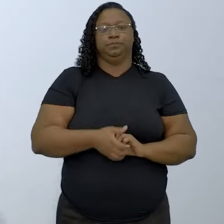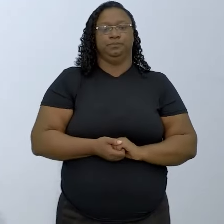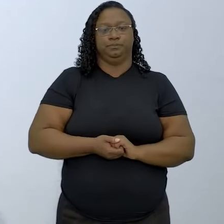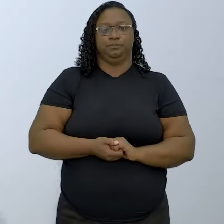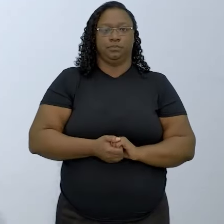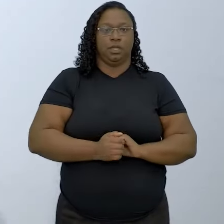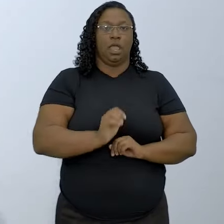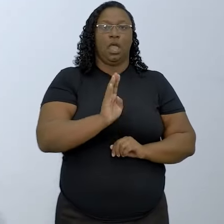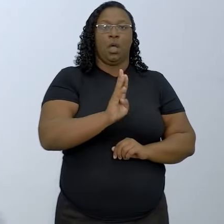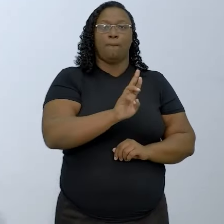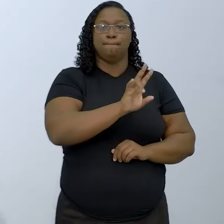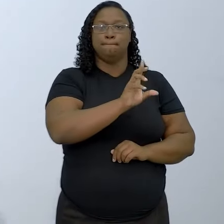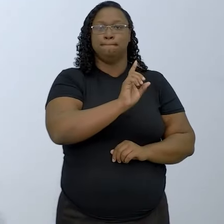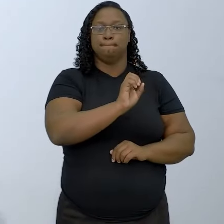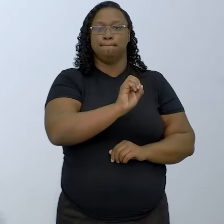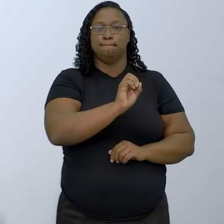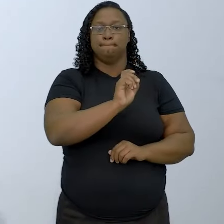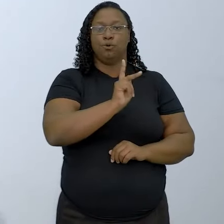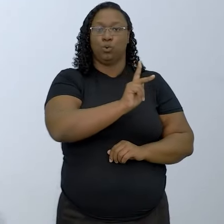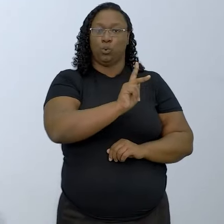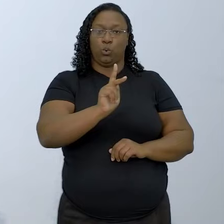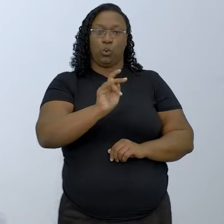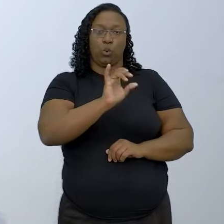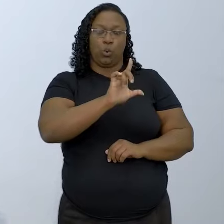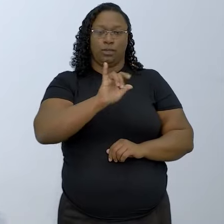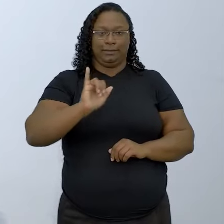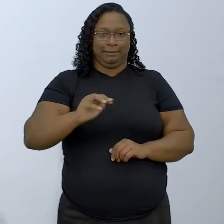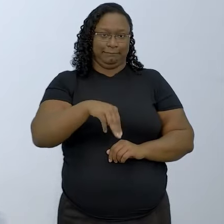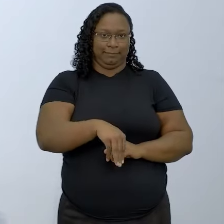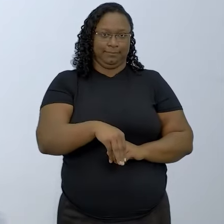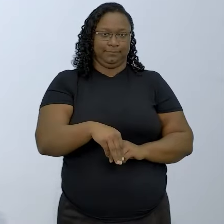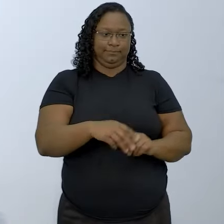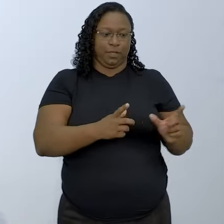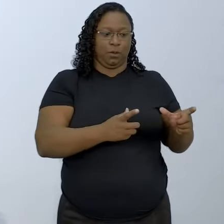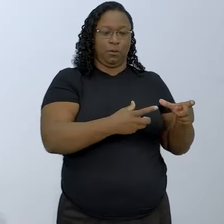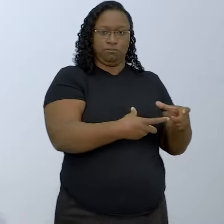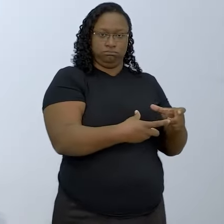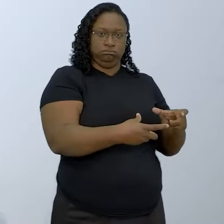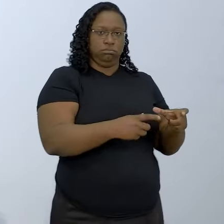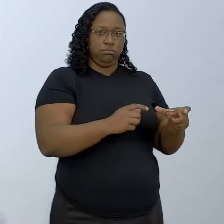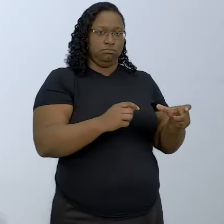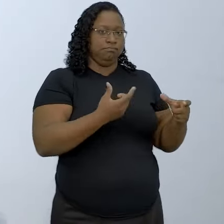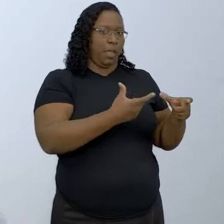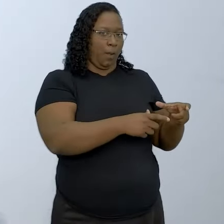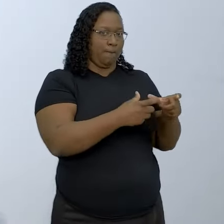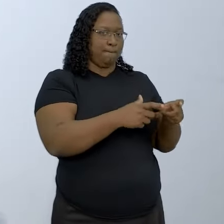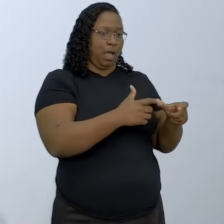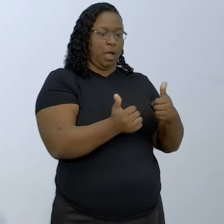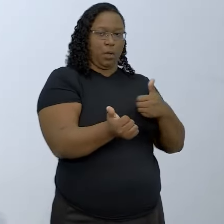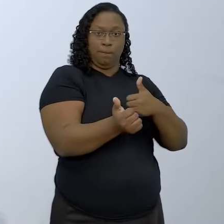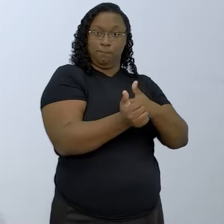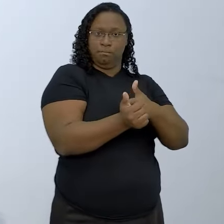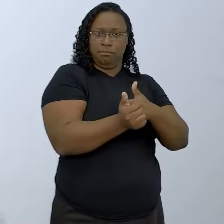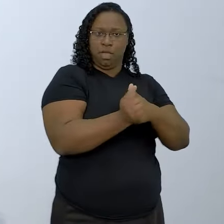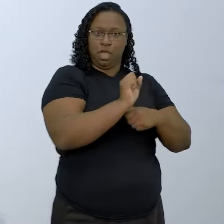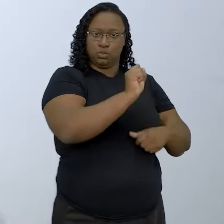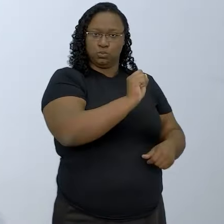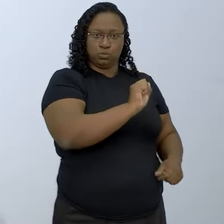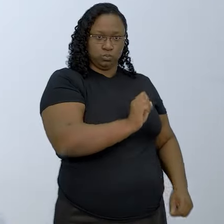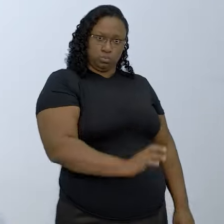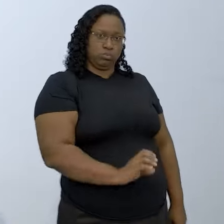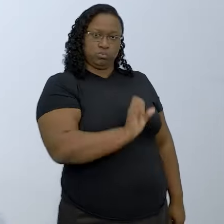Brooklyn, que é algo que tá mais perto da minha realidade, tá? Então, o Brooklyn é um bairro perto, né? Zona Sul de São Paulo,